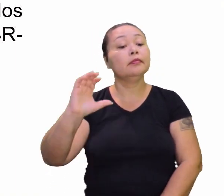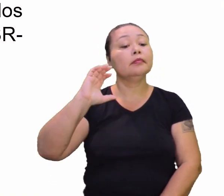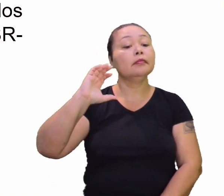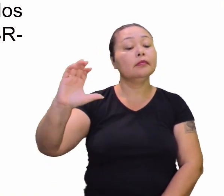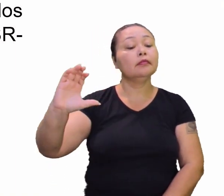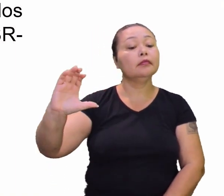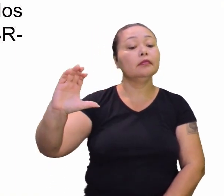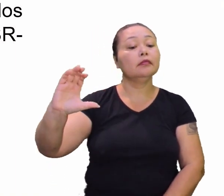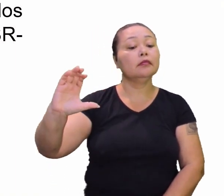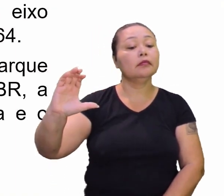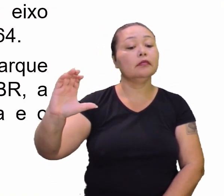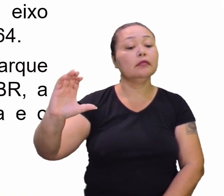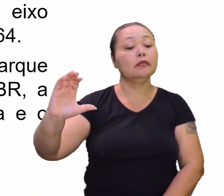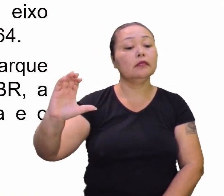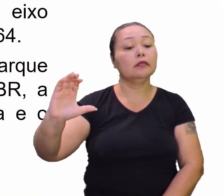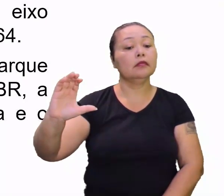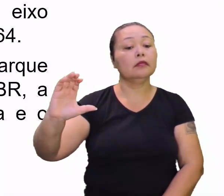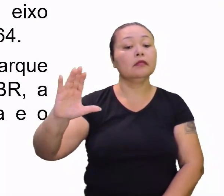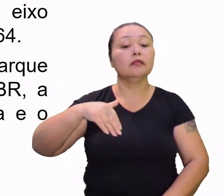lá, C.